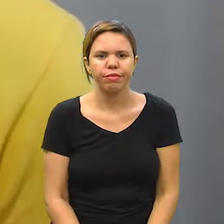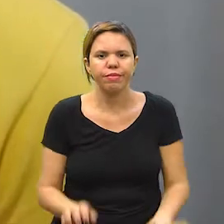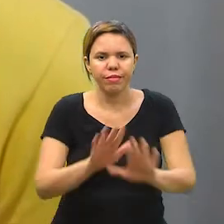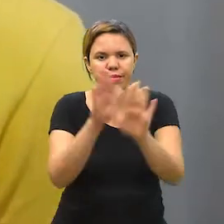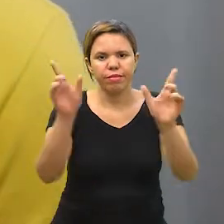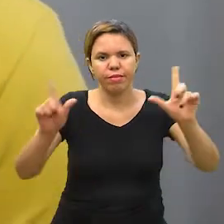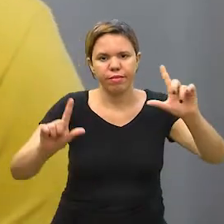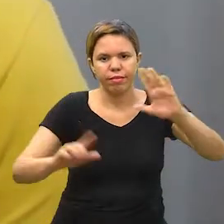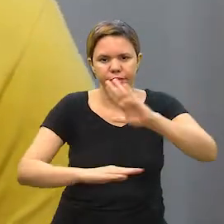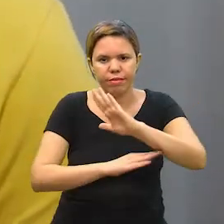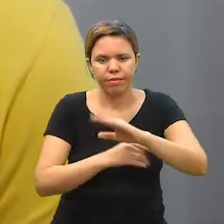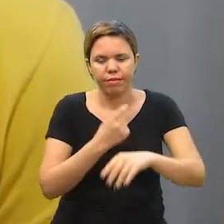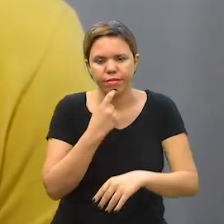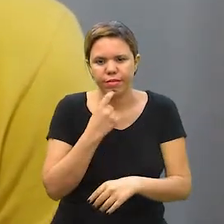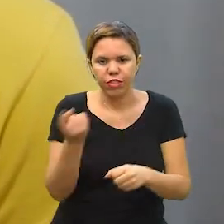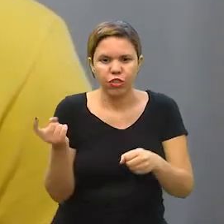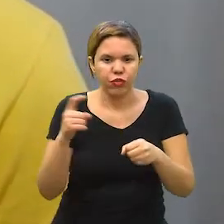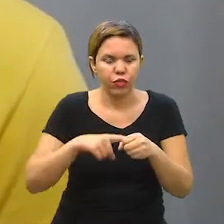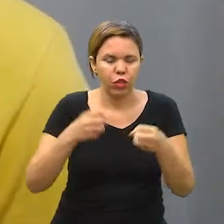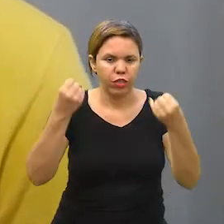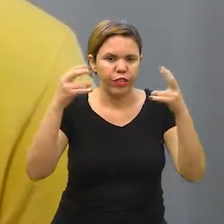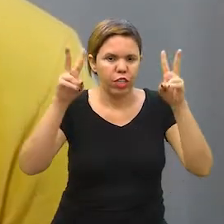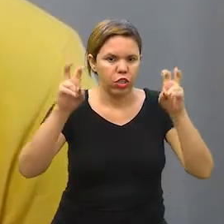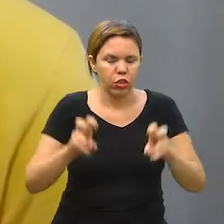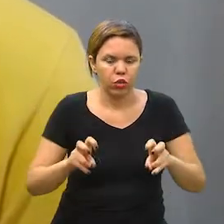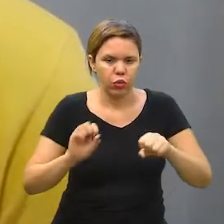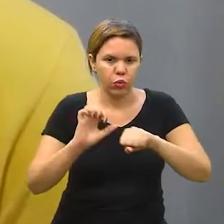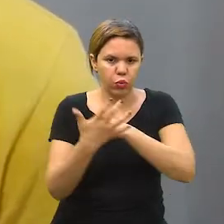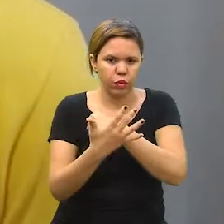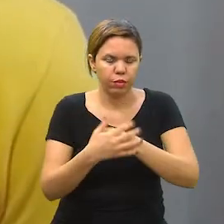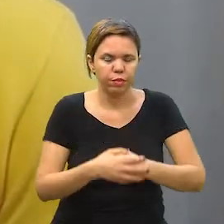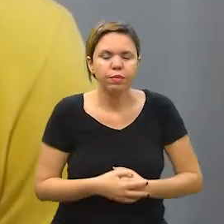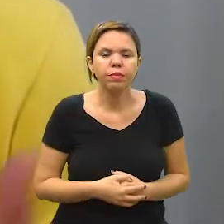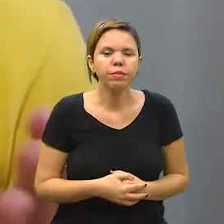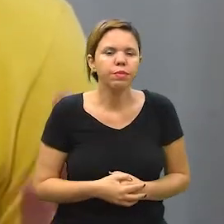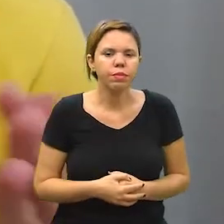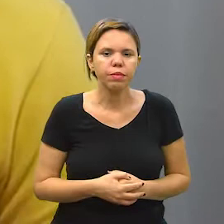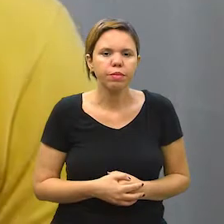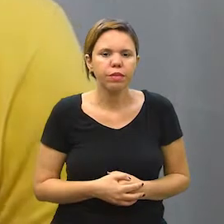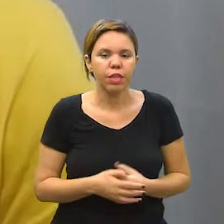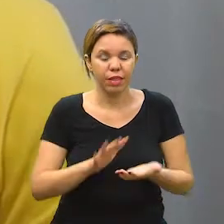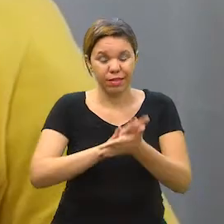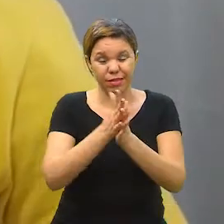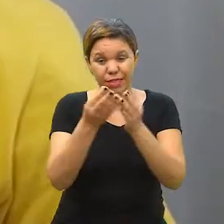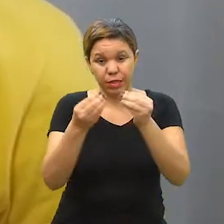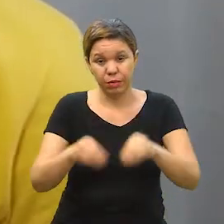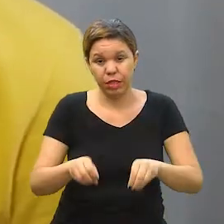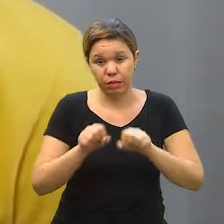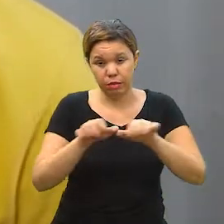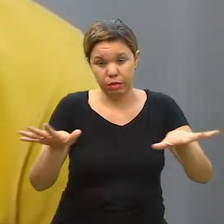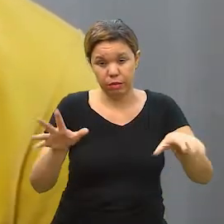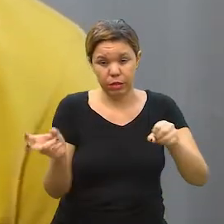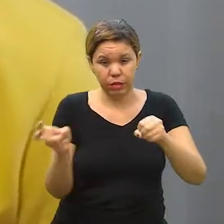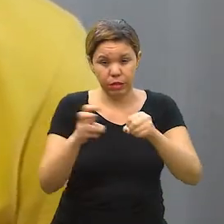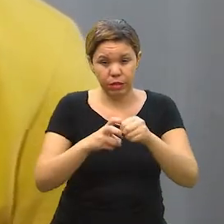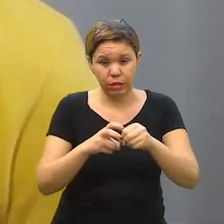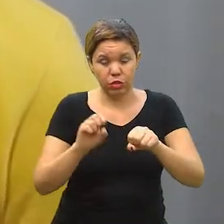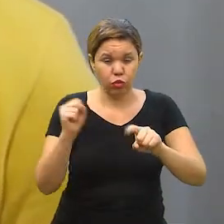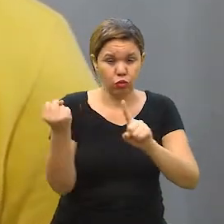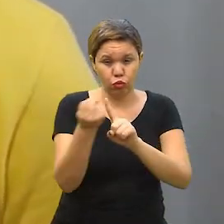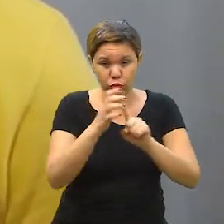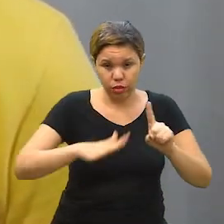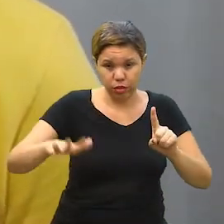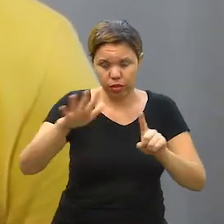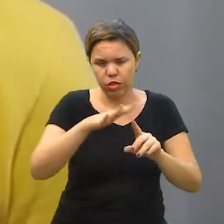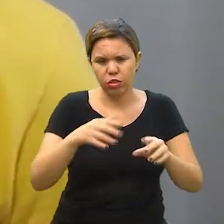Olá, a TV Câmara Campinas volta a falar a respeito do novo coronavírus e das implicações dessa pandemia para a sociedade. Vamos